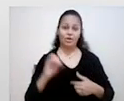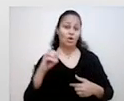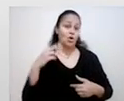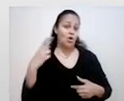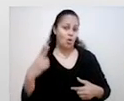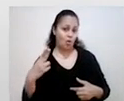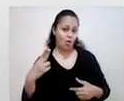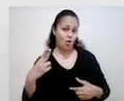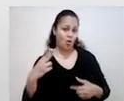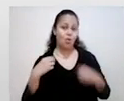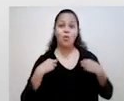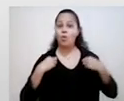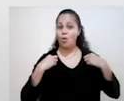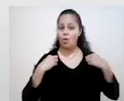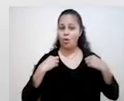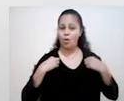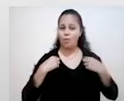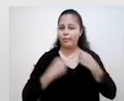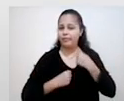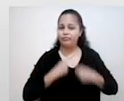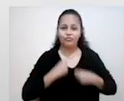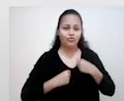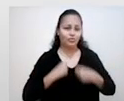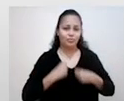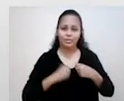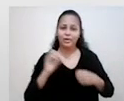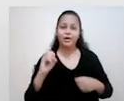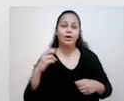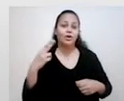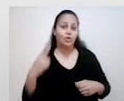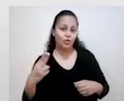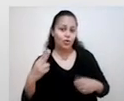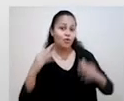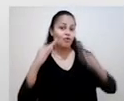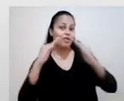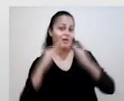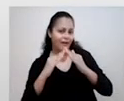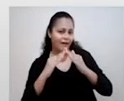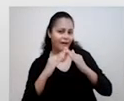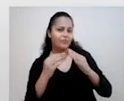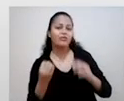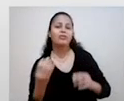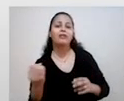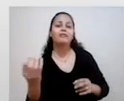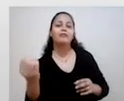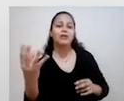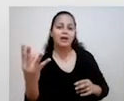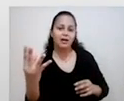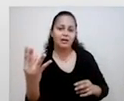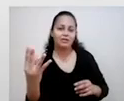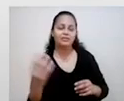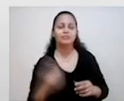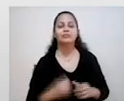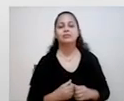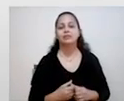banho, tirando foto, ou por foto demais, ou por fotos da casa, de uma viagem, né? Que tipo